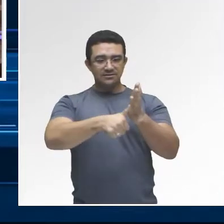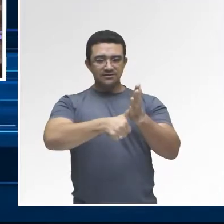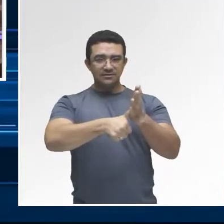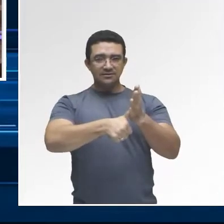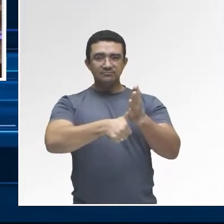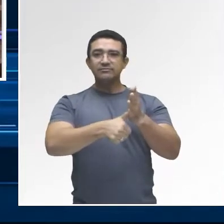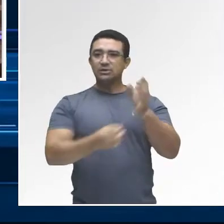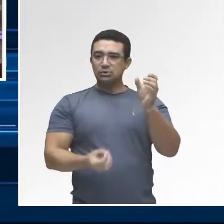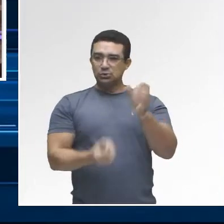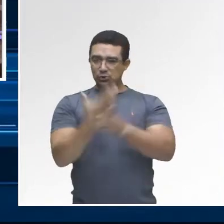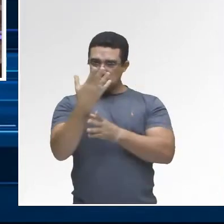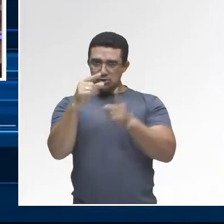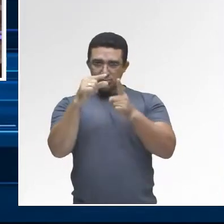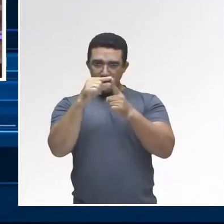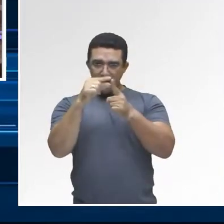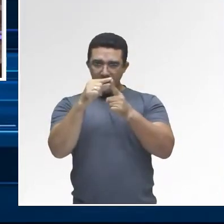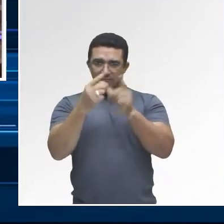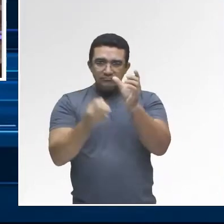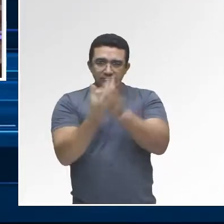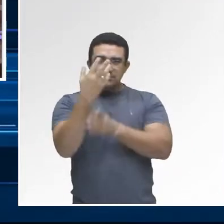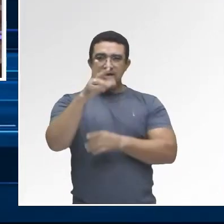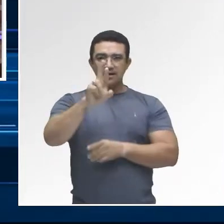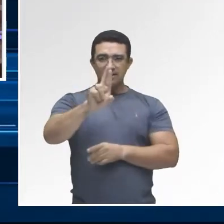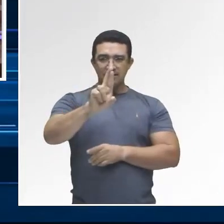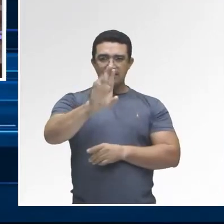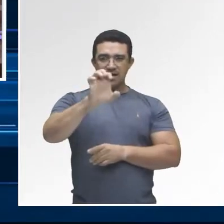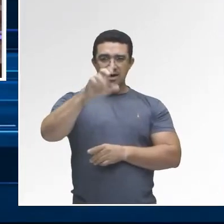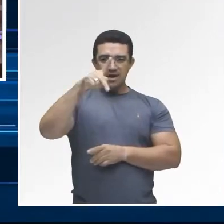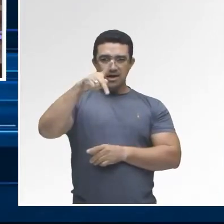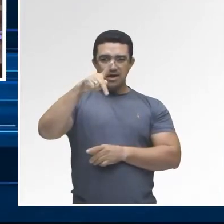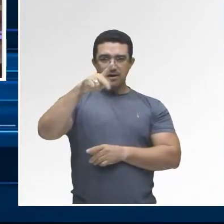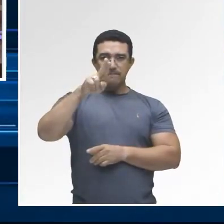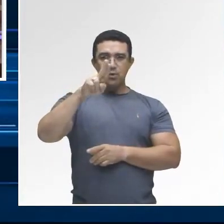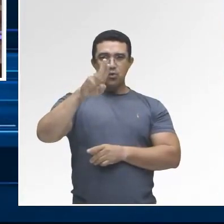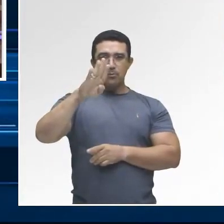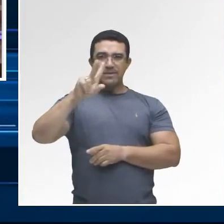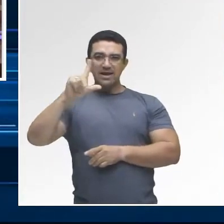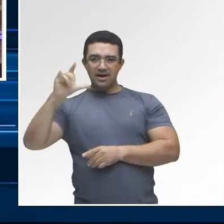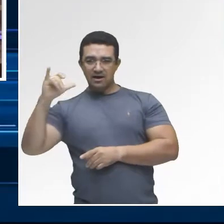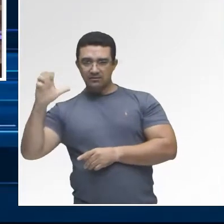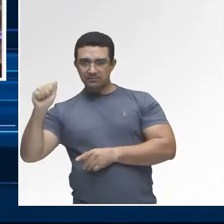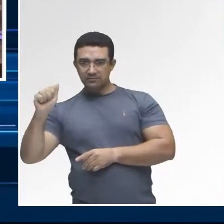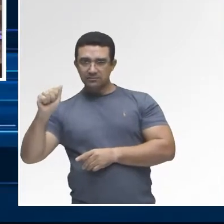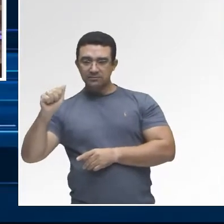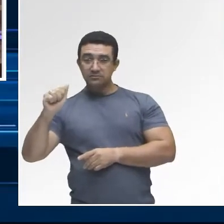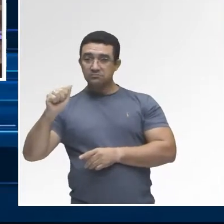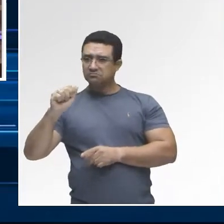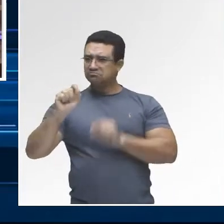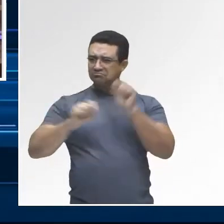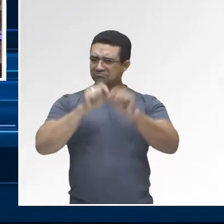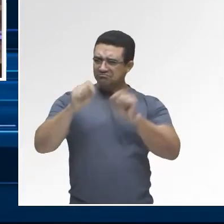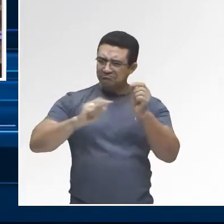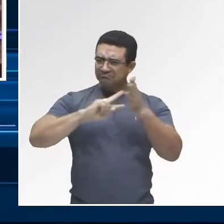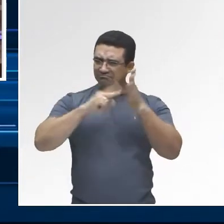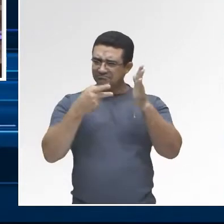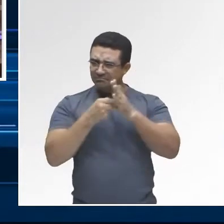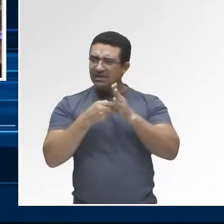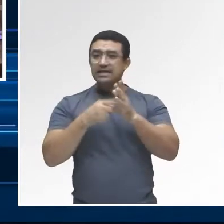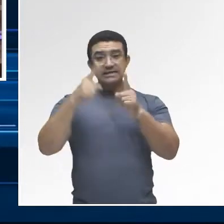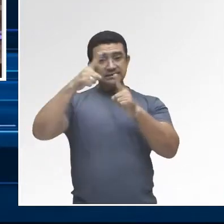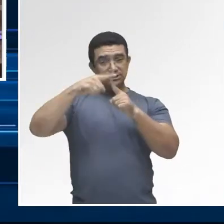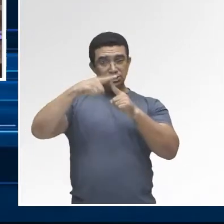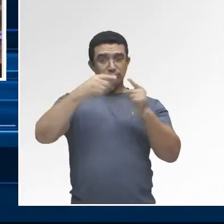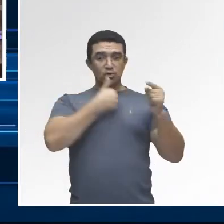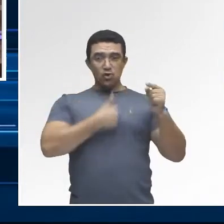a República, República Federativa do Brasil, República, a forma de governo que prevalece em